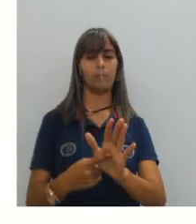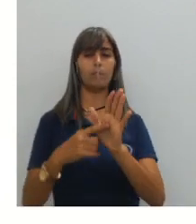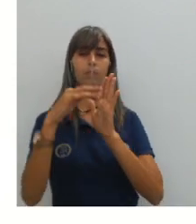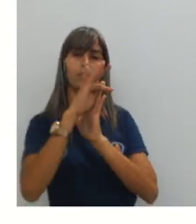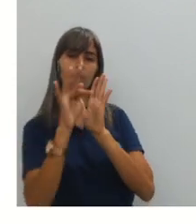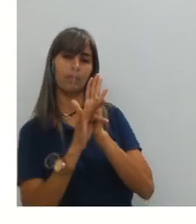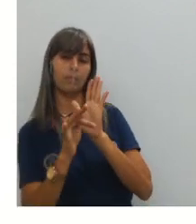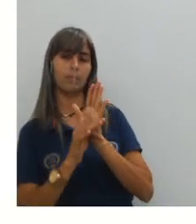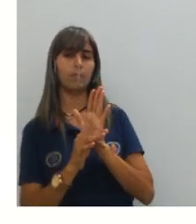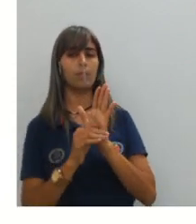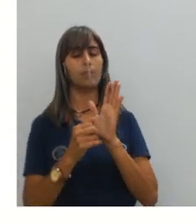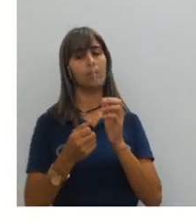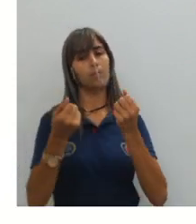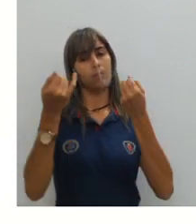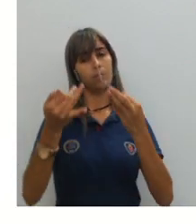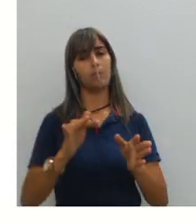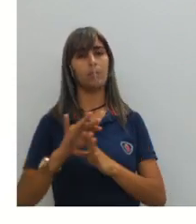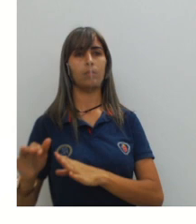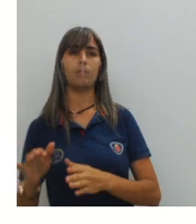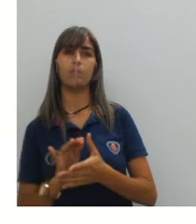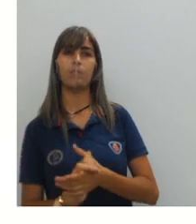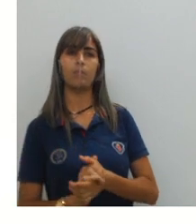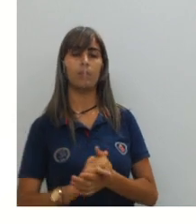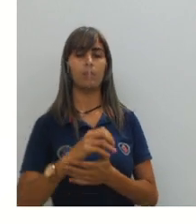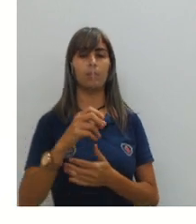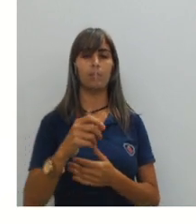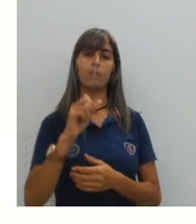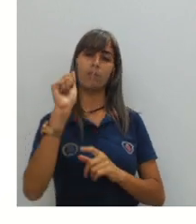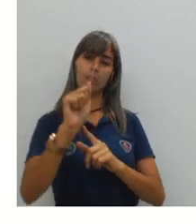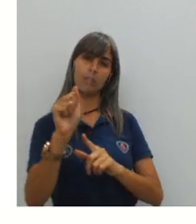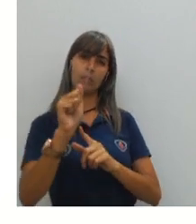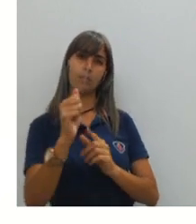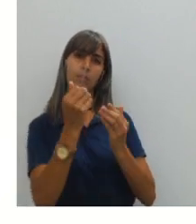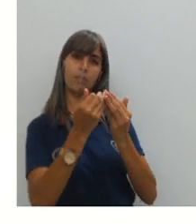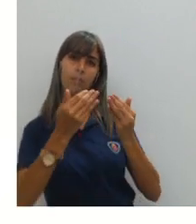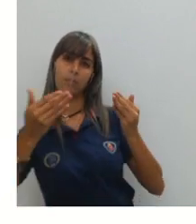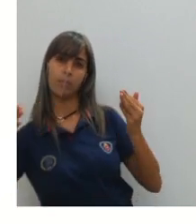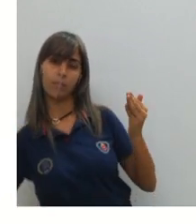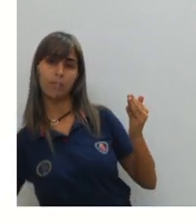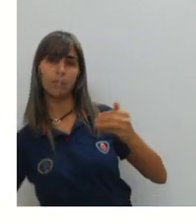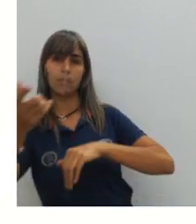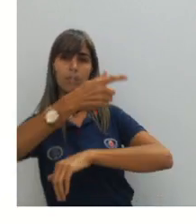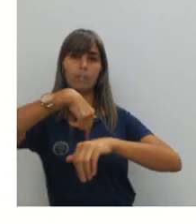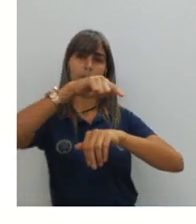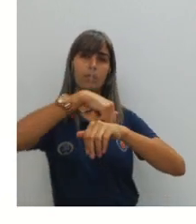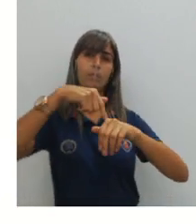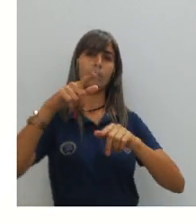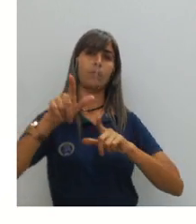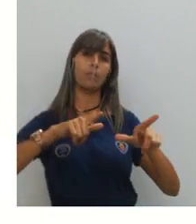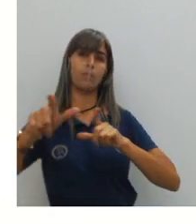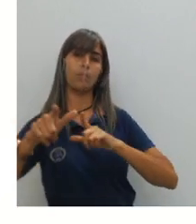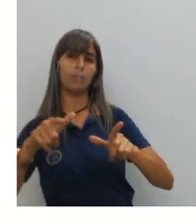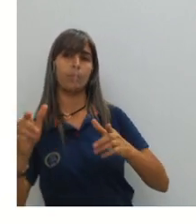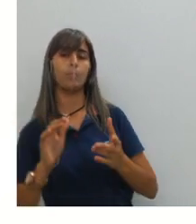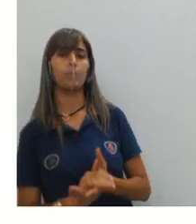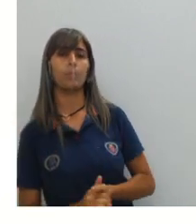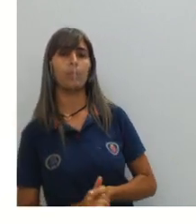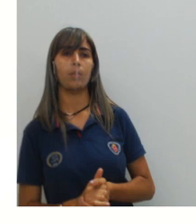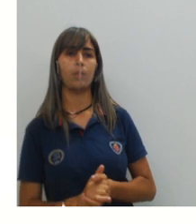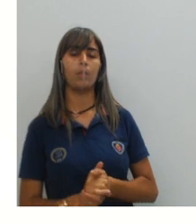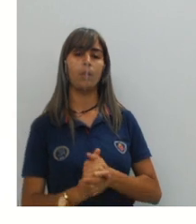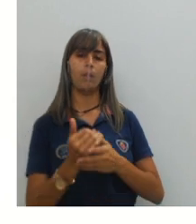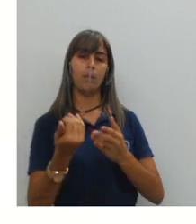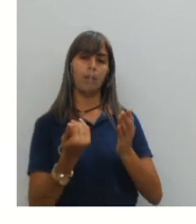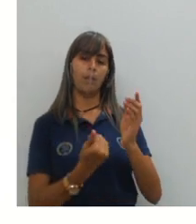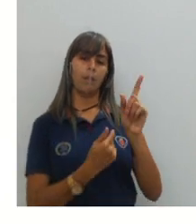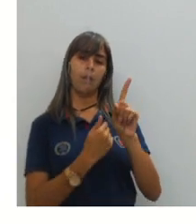texto implica a. Um prolongamento da jornada de trabalho com intensificação da exploração. Letra B. Um aumento